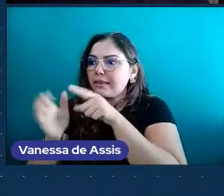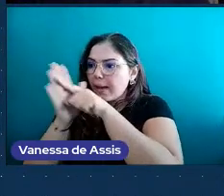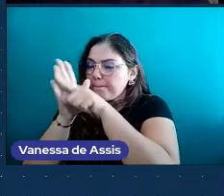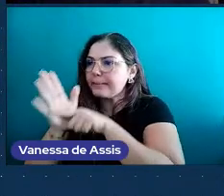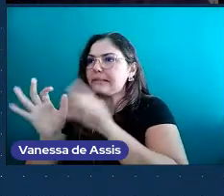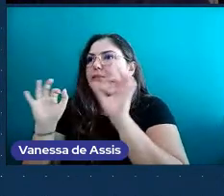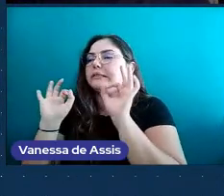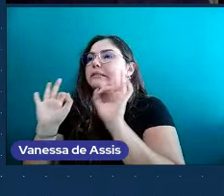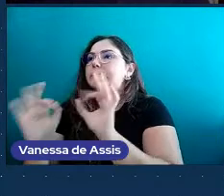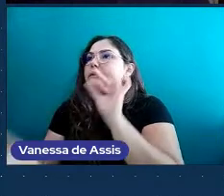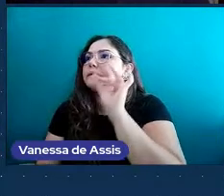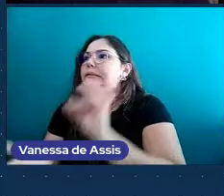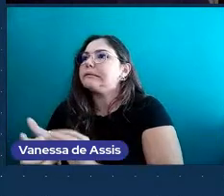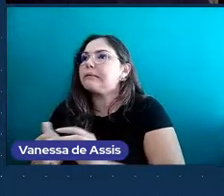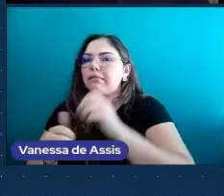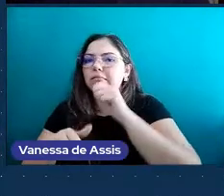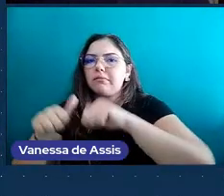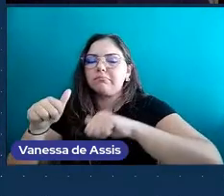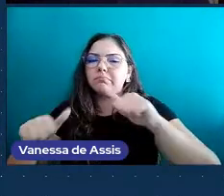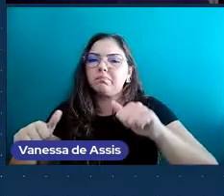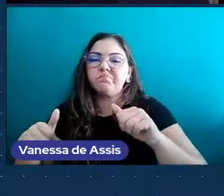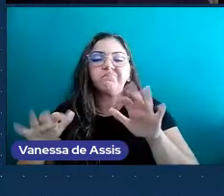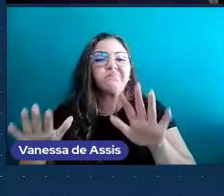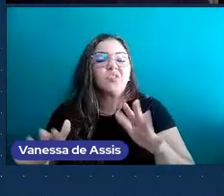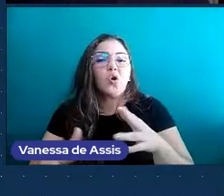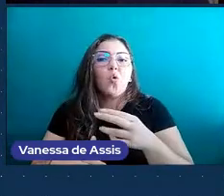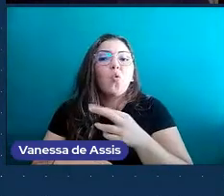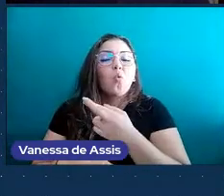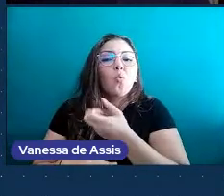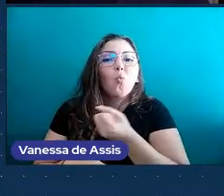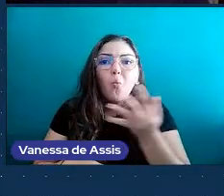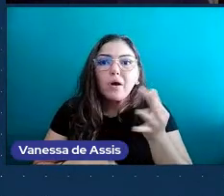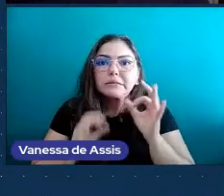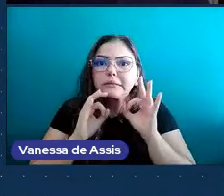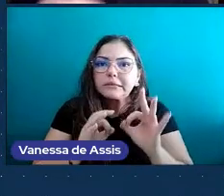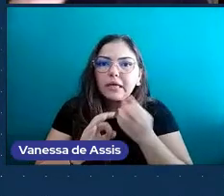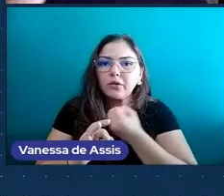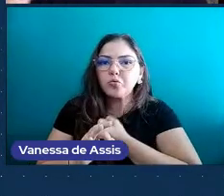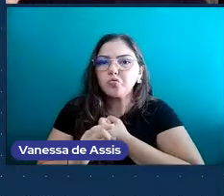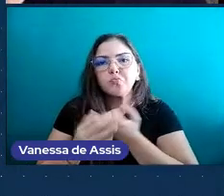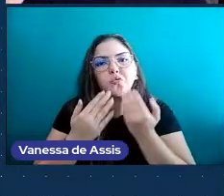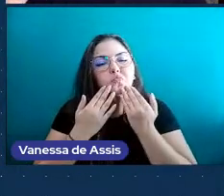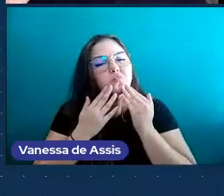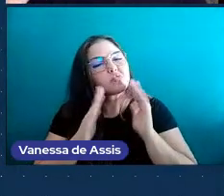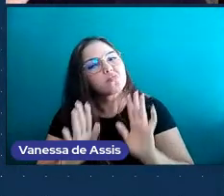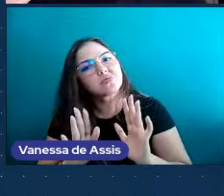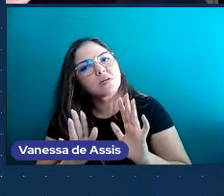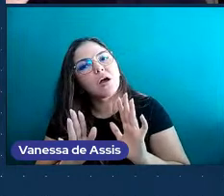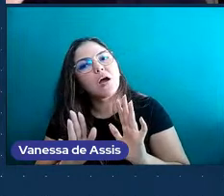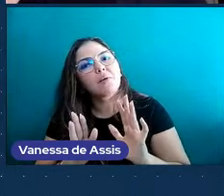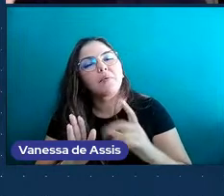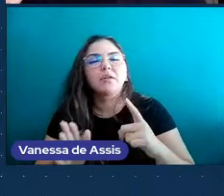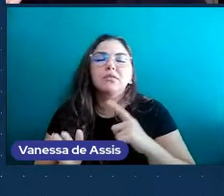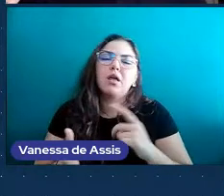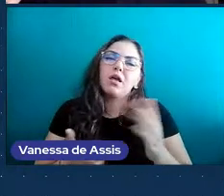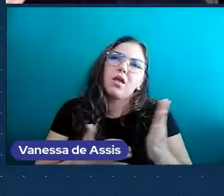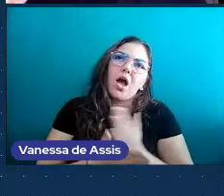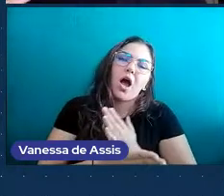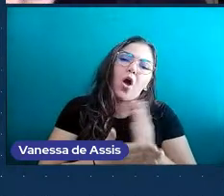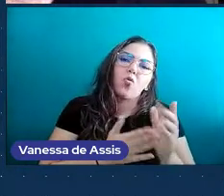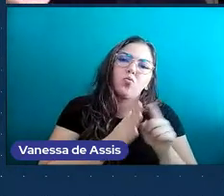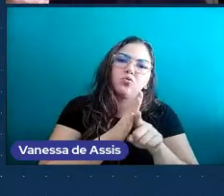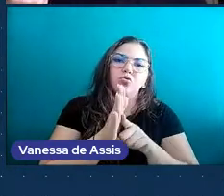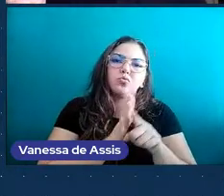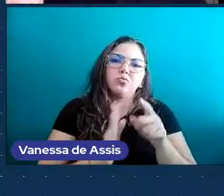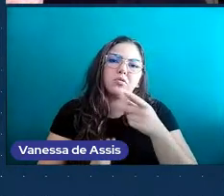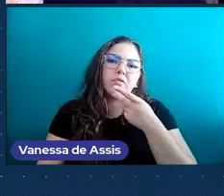qualitativa. Então, a gente vai ter aí estudos apontando quatro